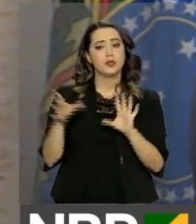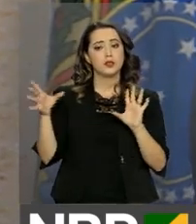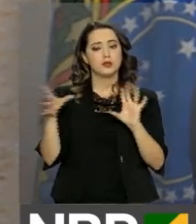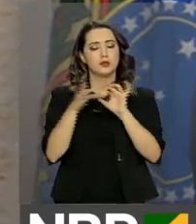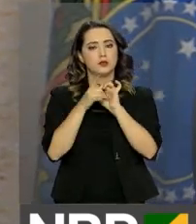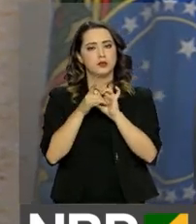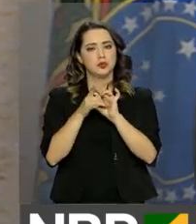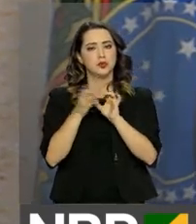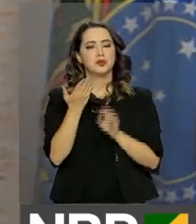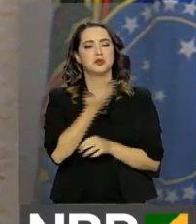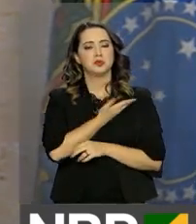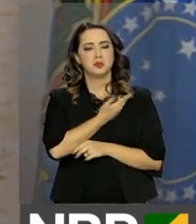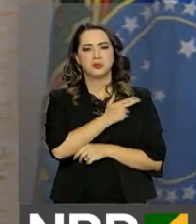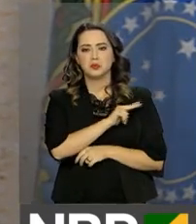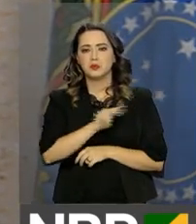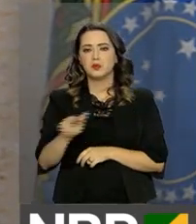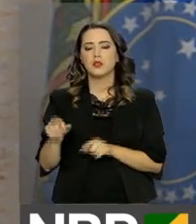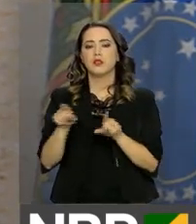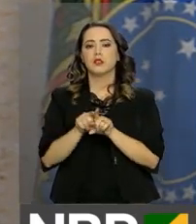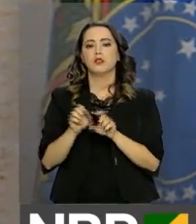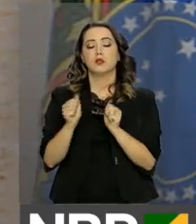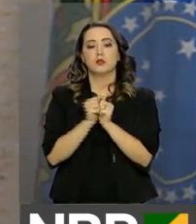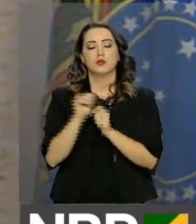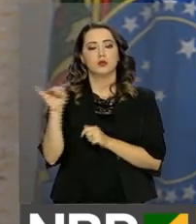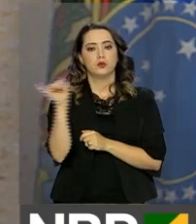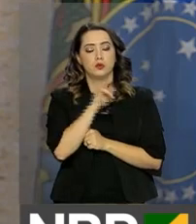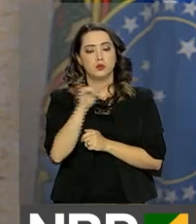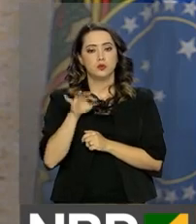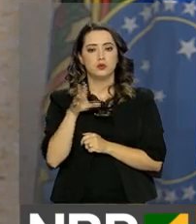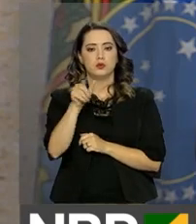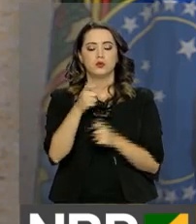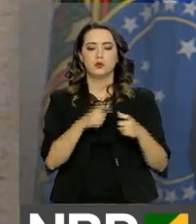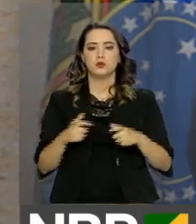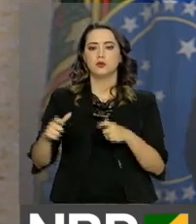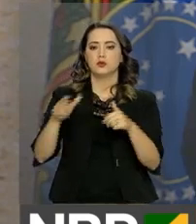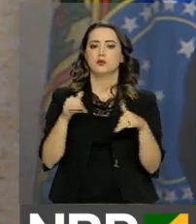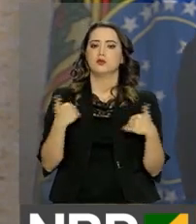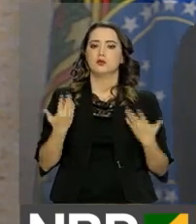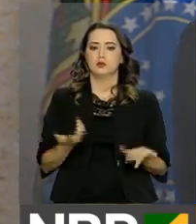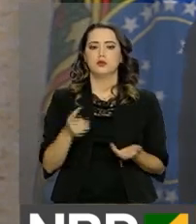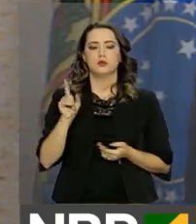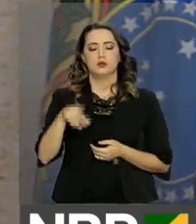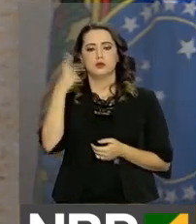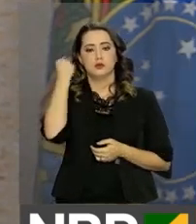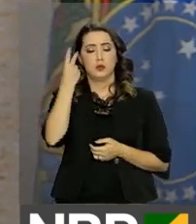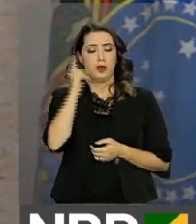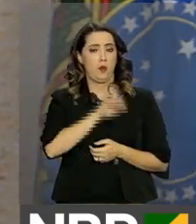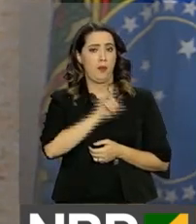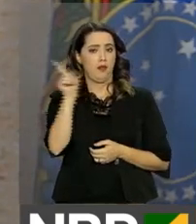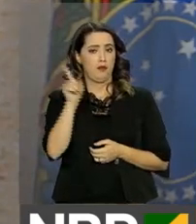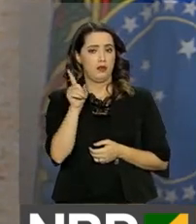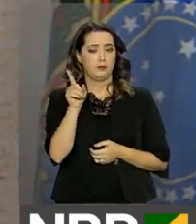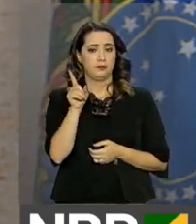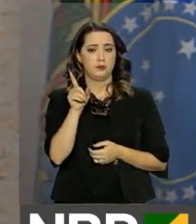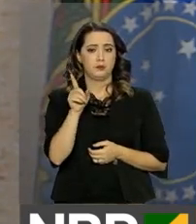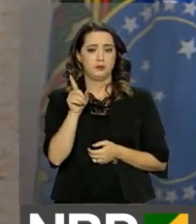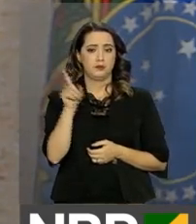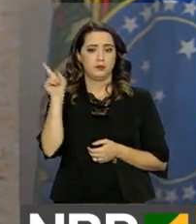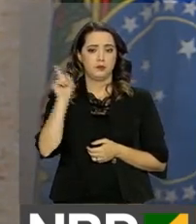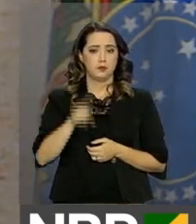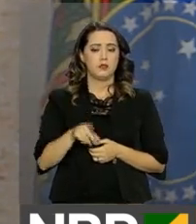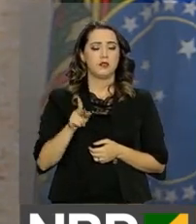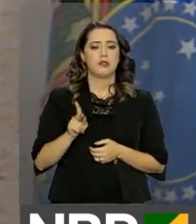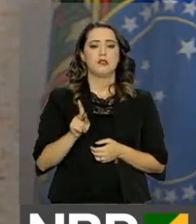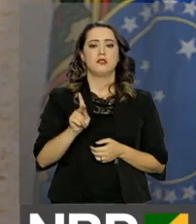vínculo muito fraternal com os italianos de toda a região, por isso que naturalmente lá, reitero, são